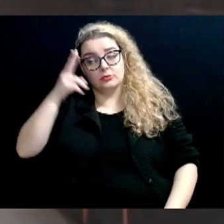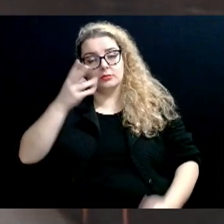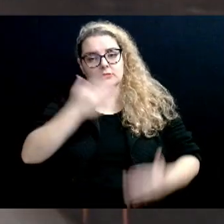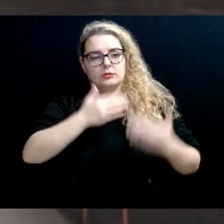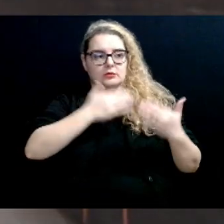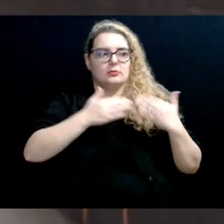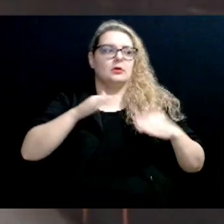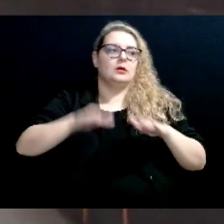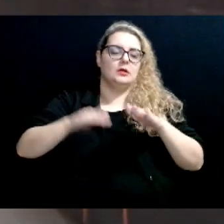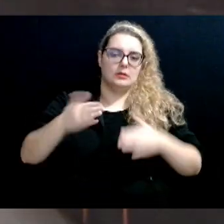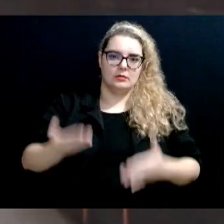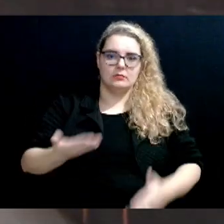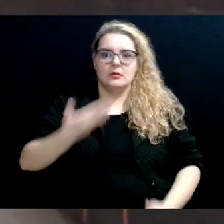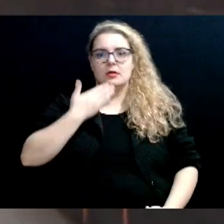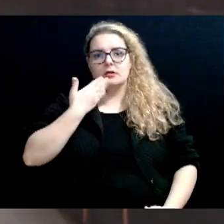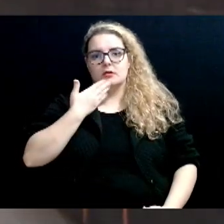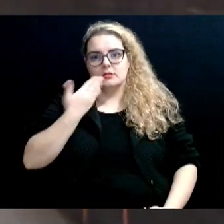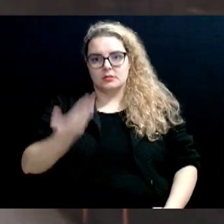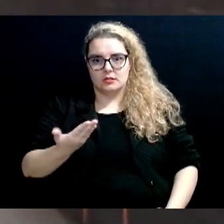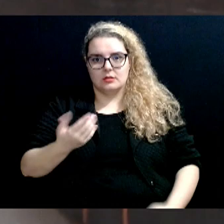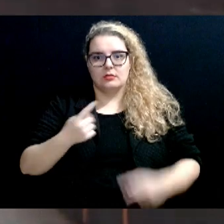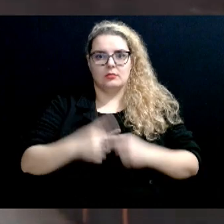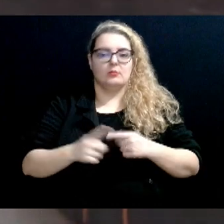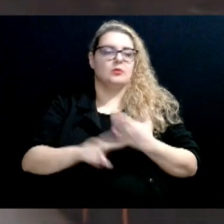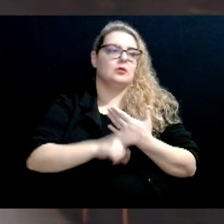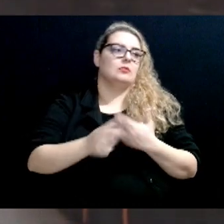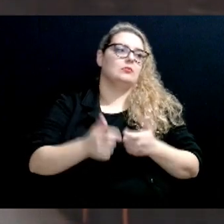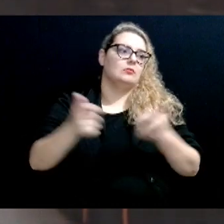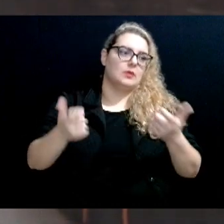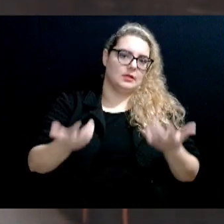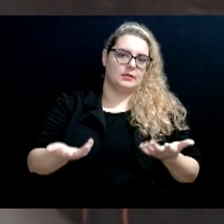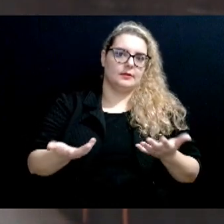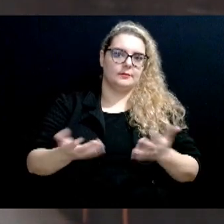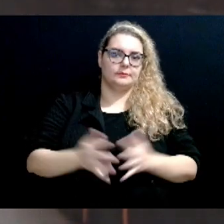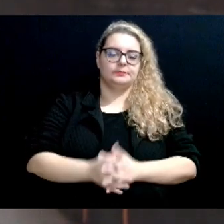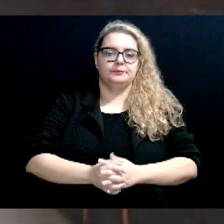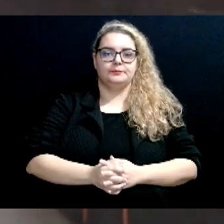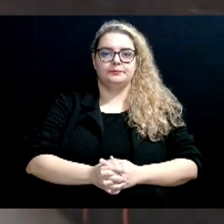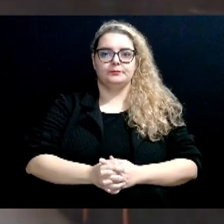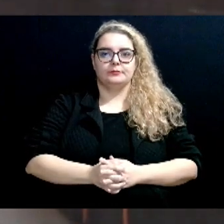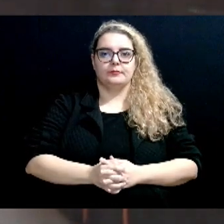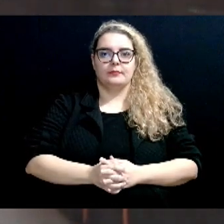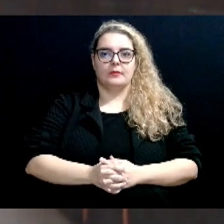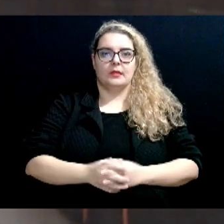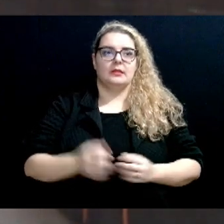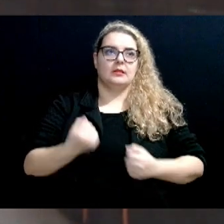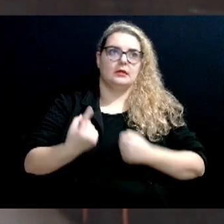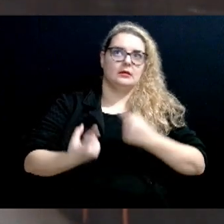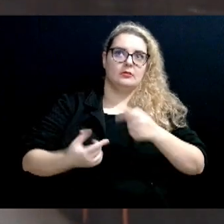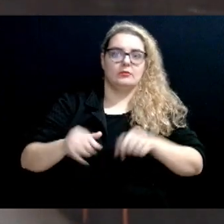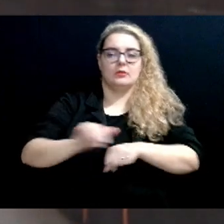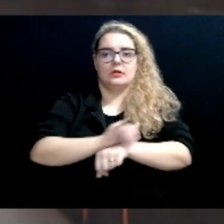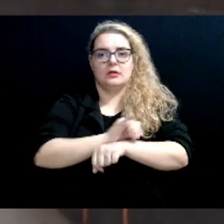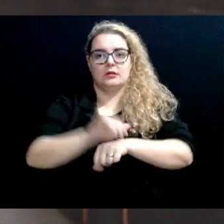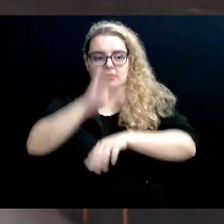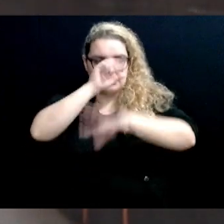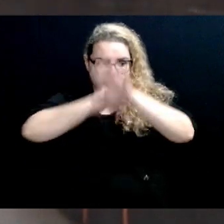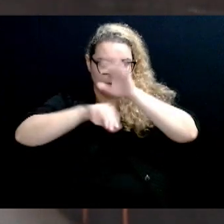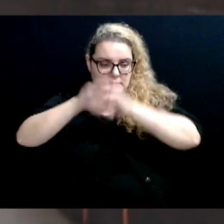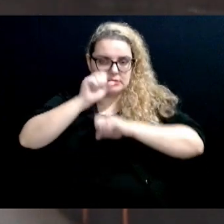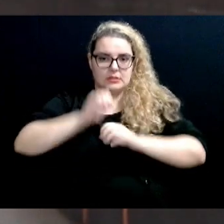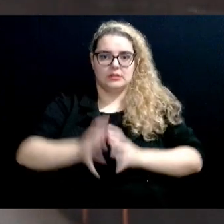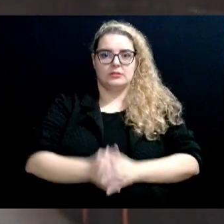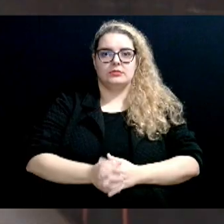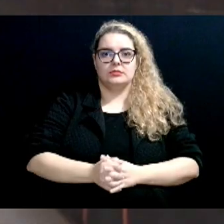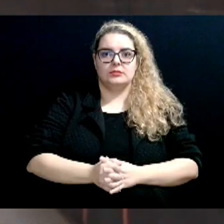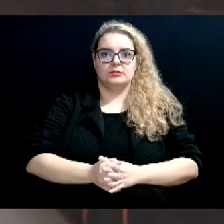mais fácil porque me impactou mais. Então, a gente fala, às vezes tem algumas estratégias de aprendizagem que as pessoas